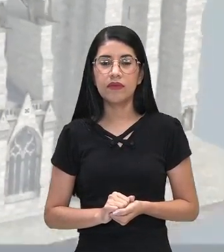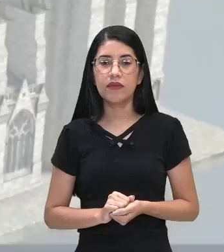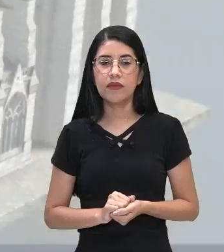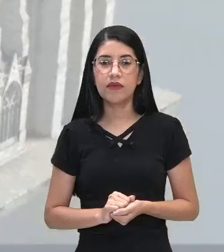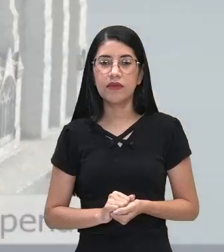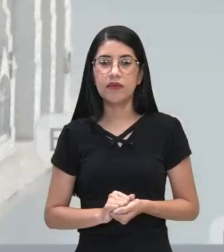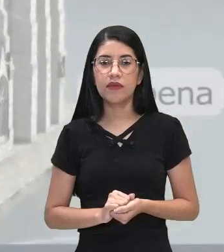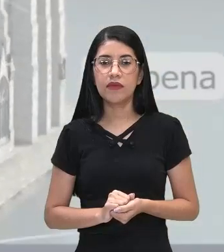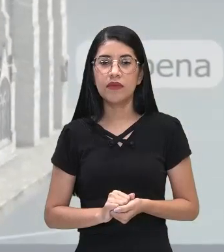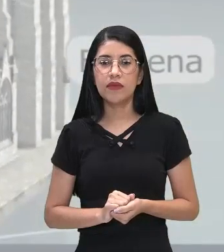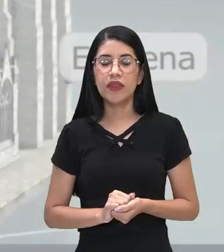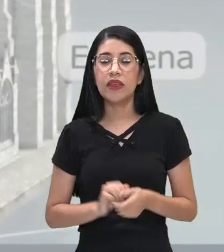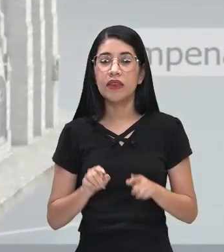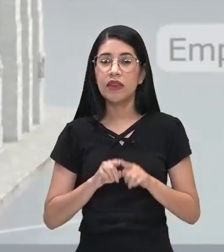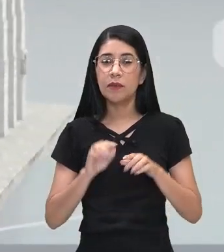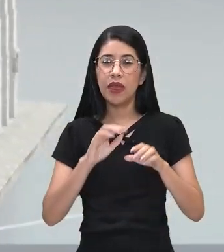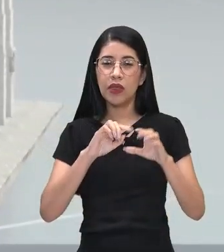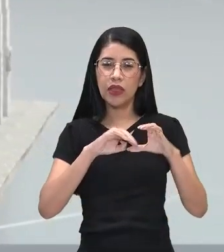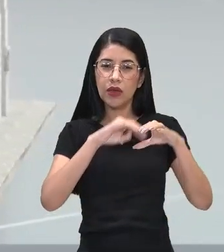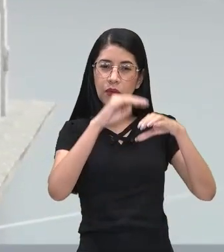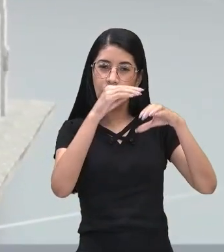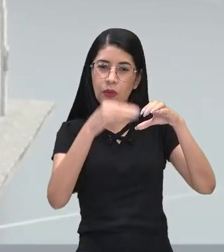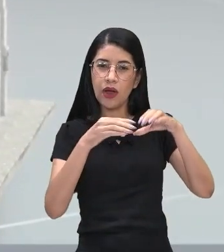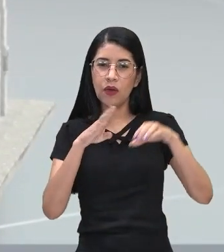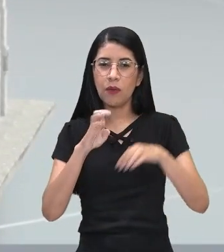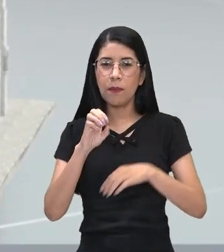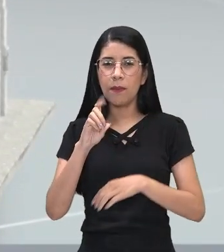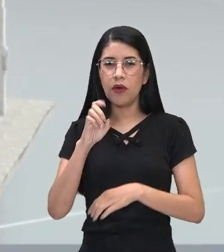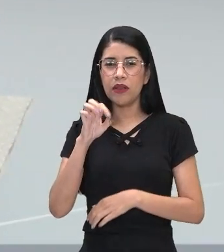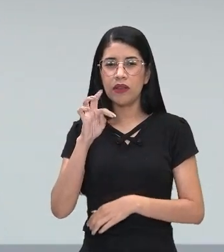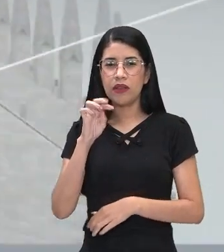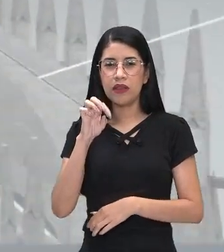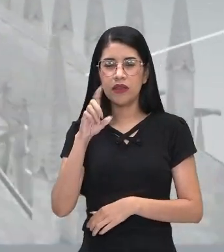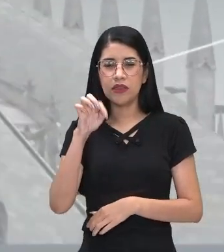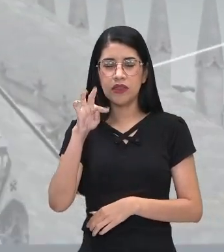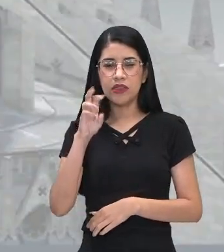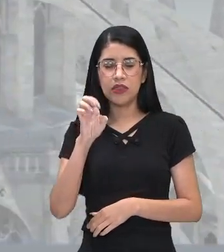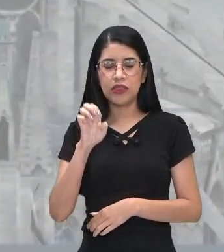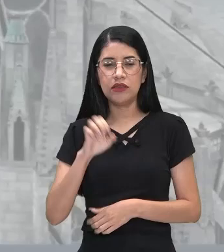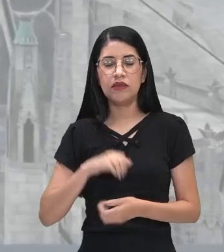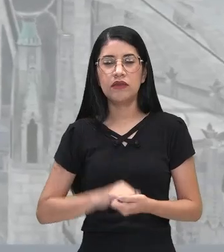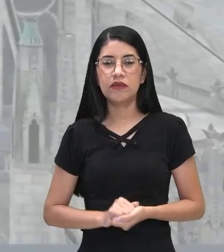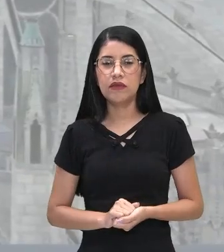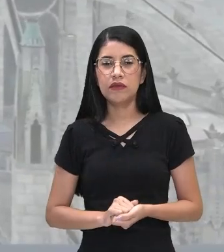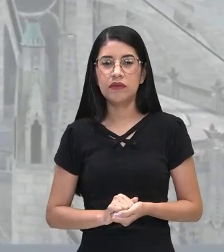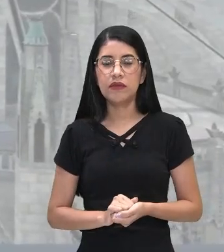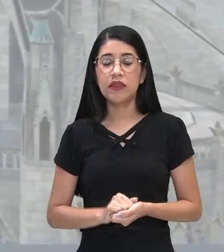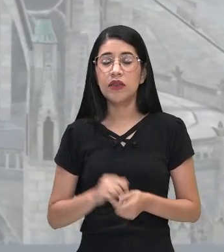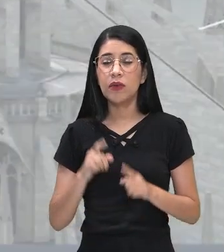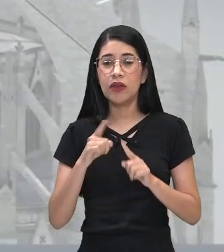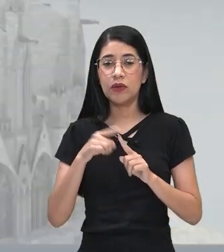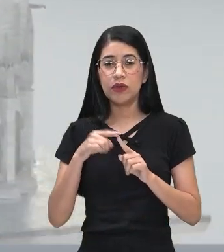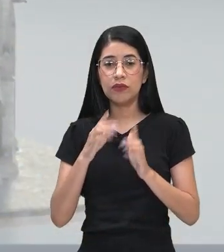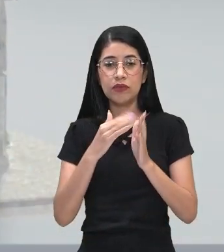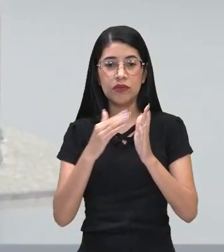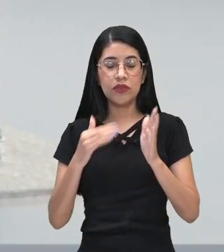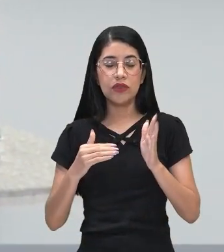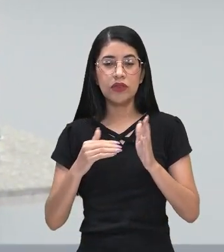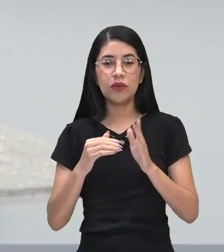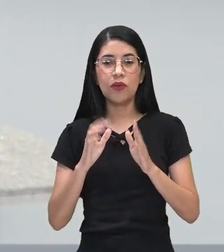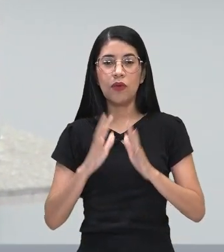arco botante. Então, esse é o estilo gótico,